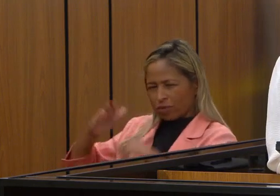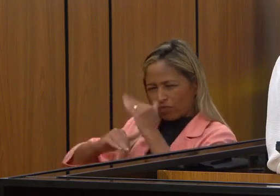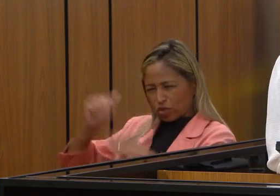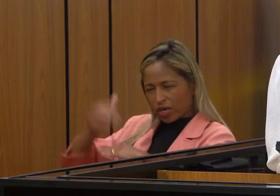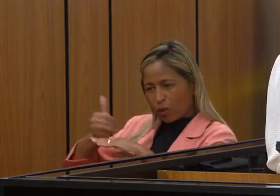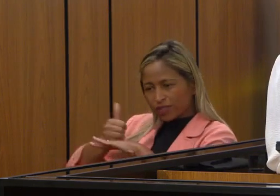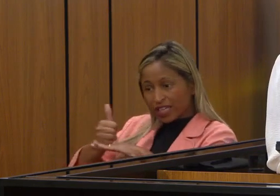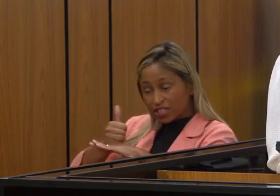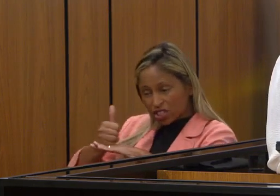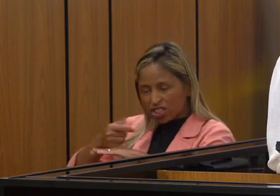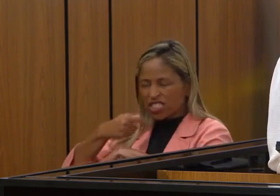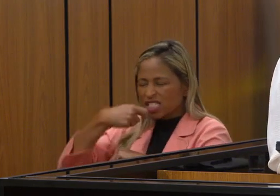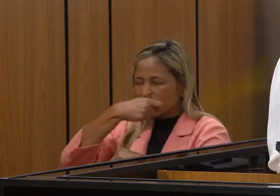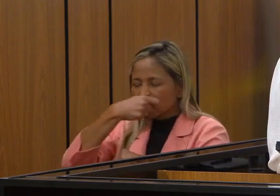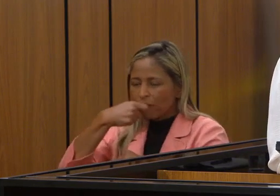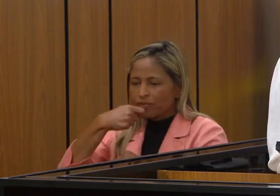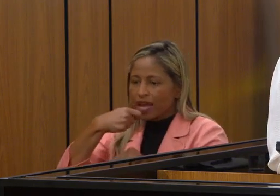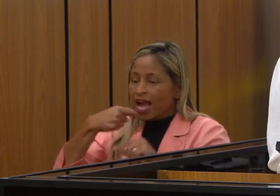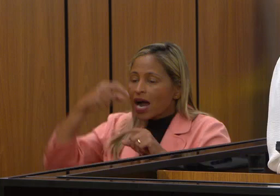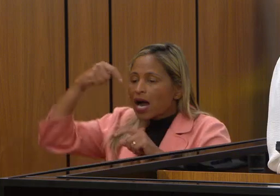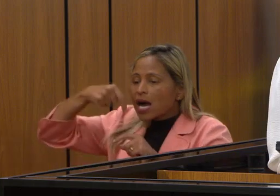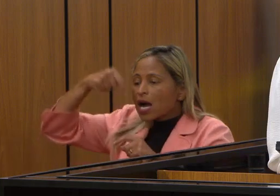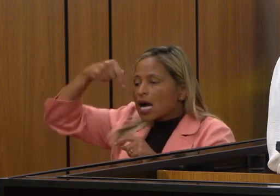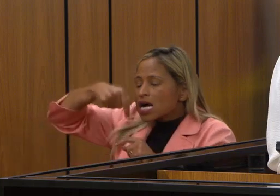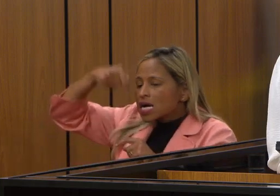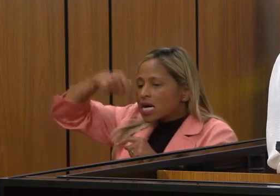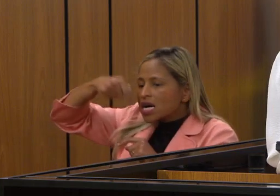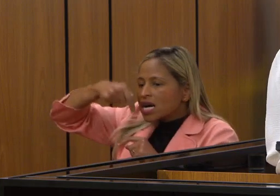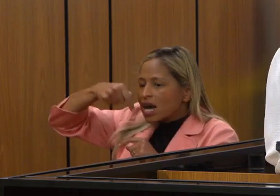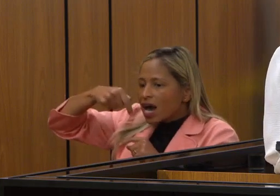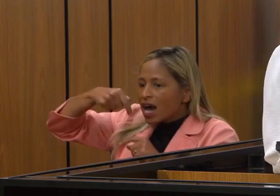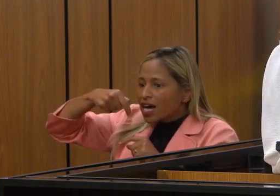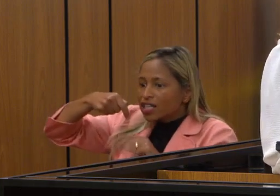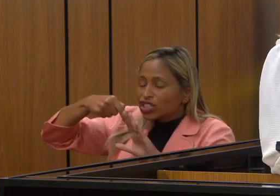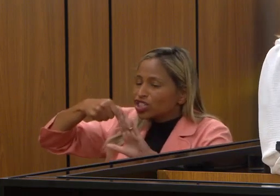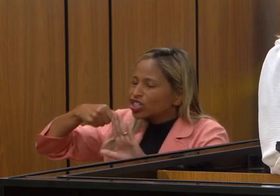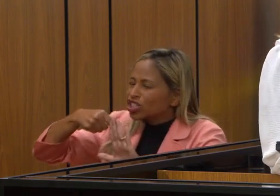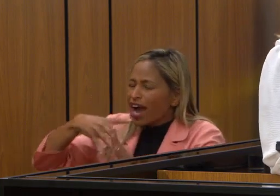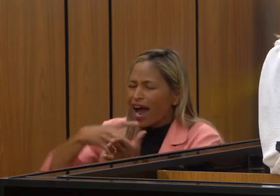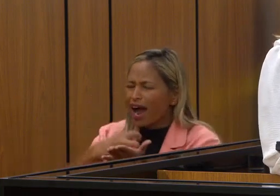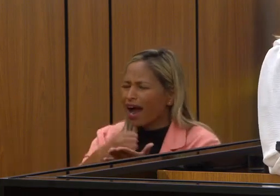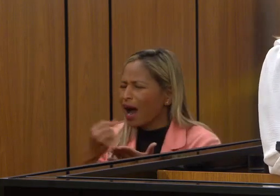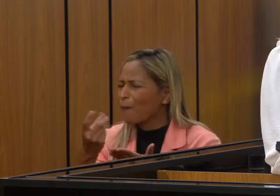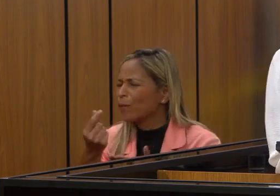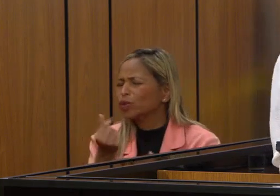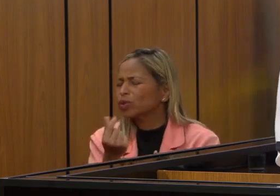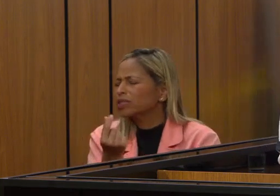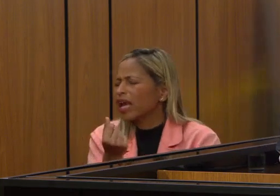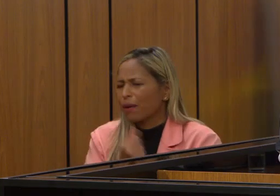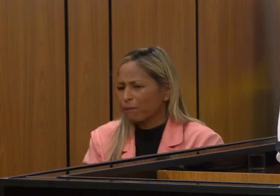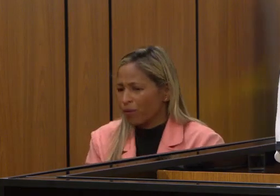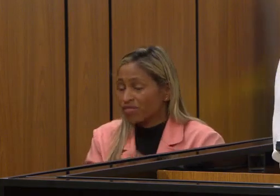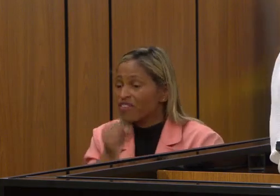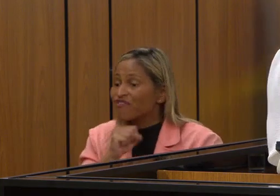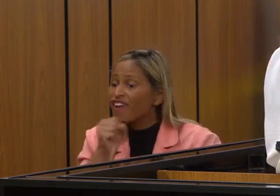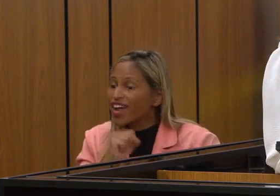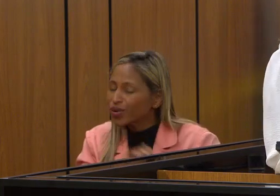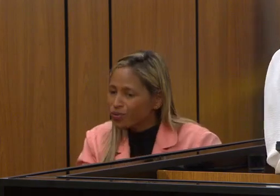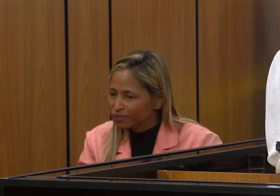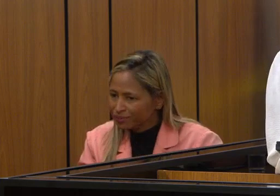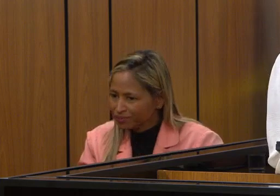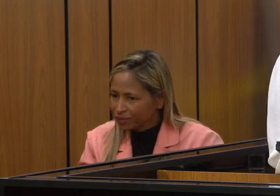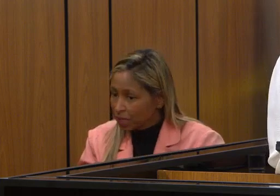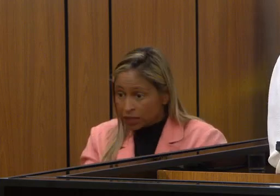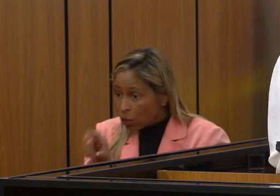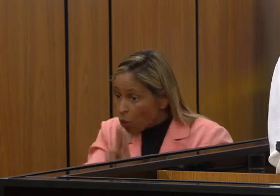ele ainda me disse que esses pinos de implante que estão na minha boca e já estão fora do mercado há mais de 8 anos que não se